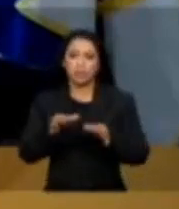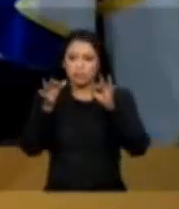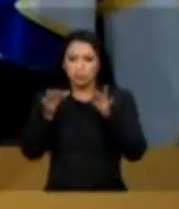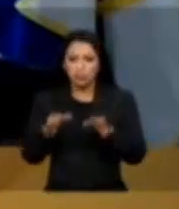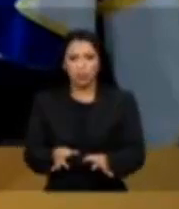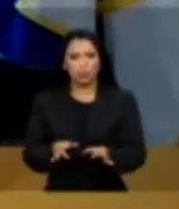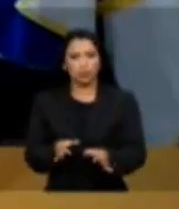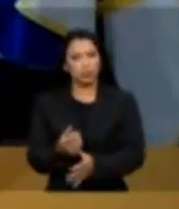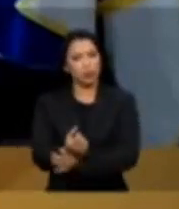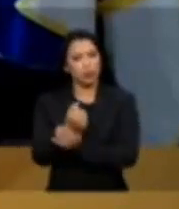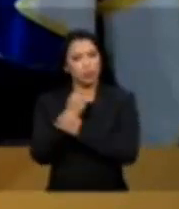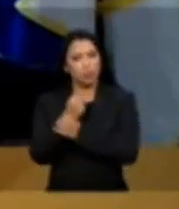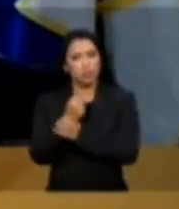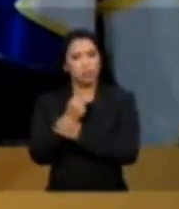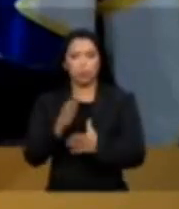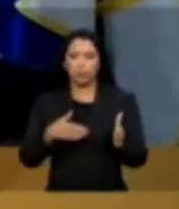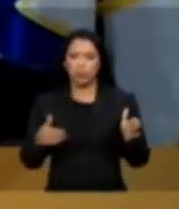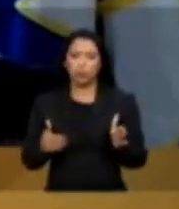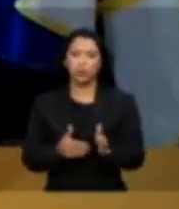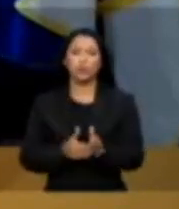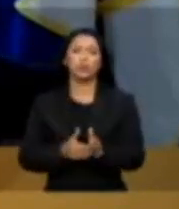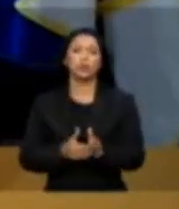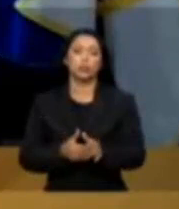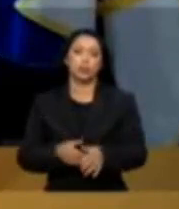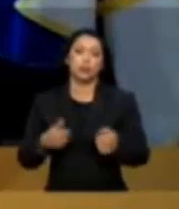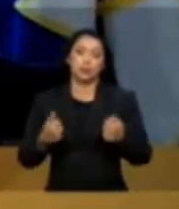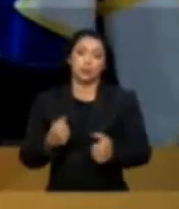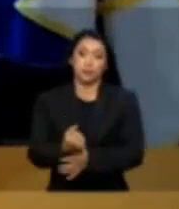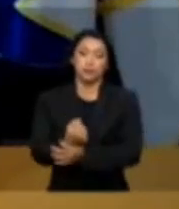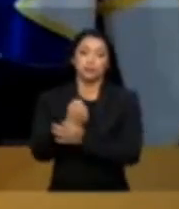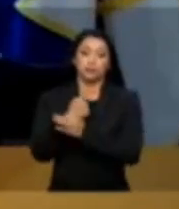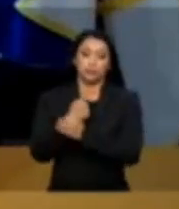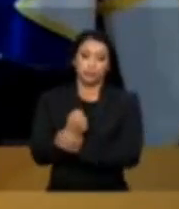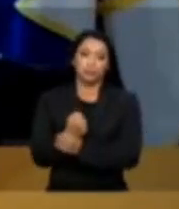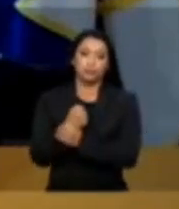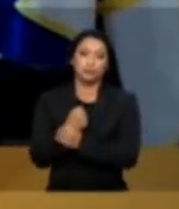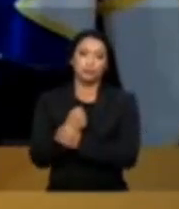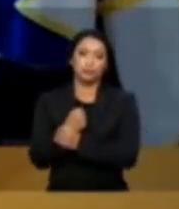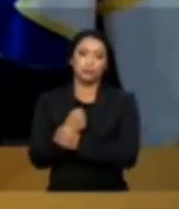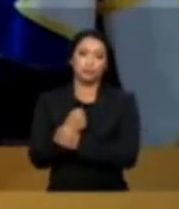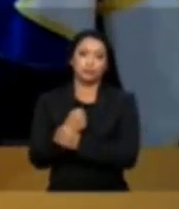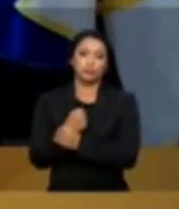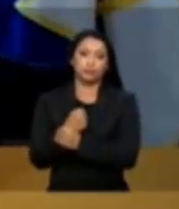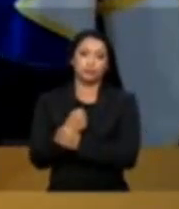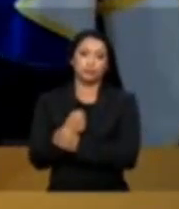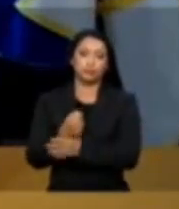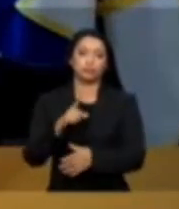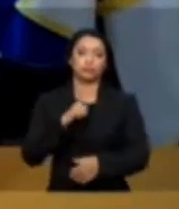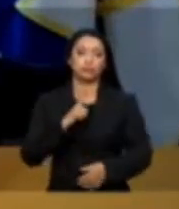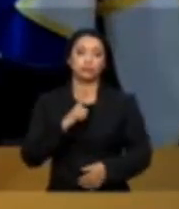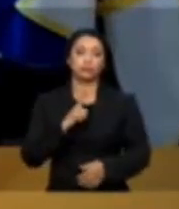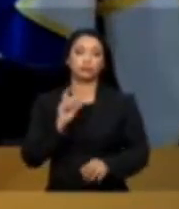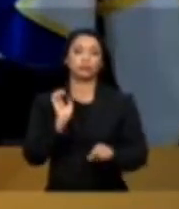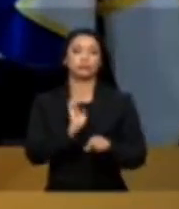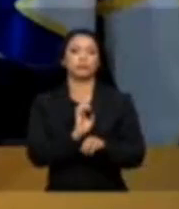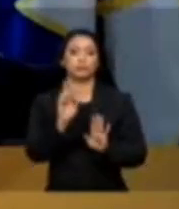e seguras para todos os envolvidos, assegurando-se a previsibilidade que é inerente ao Estado